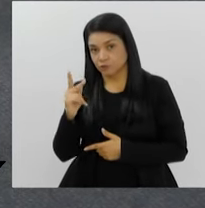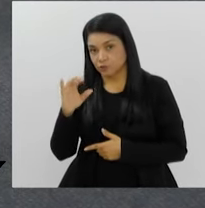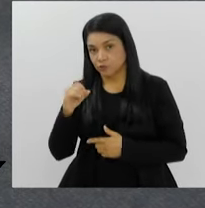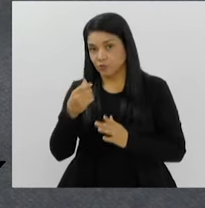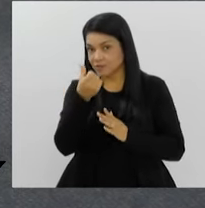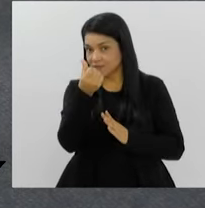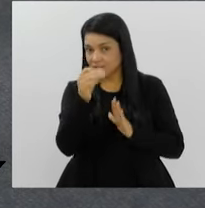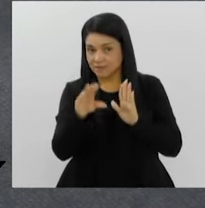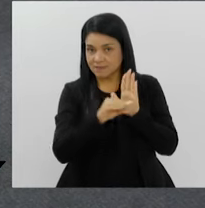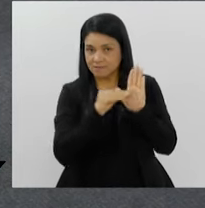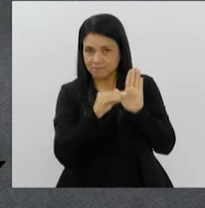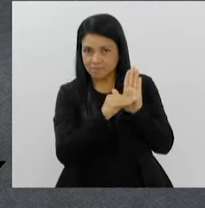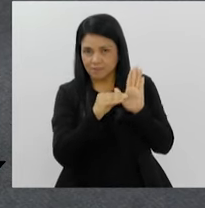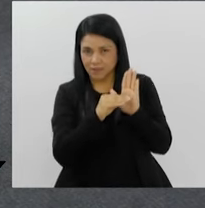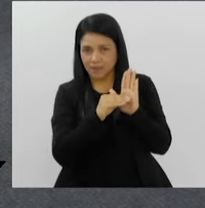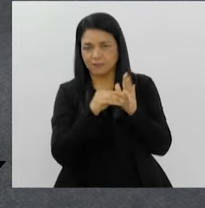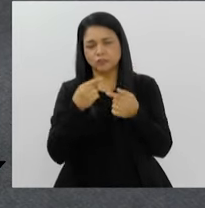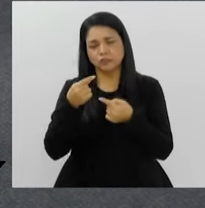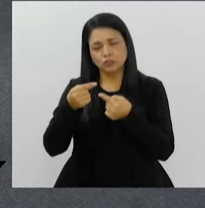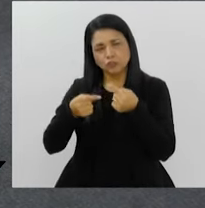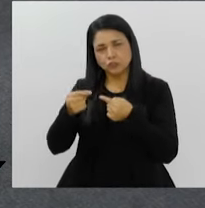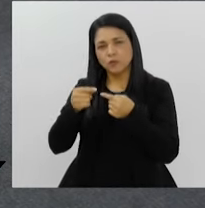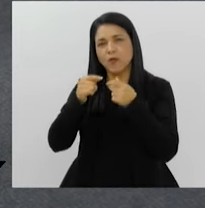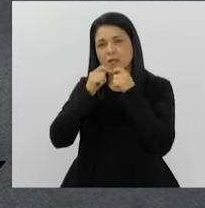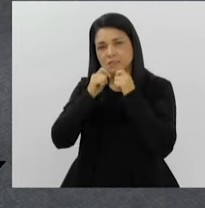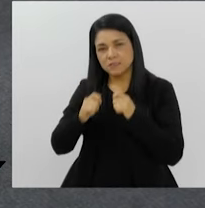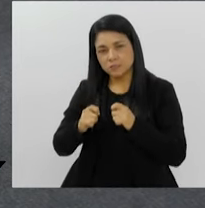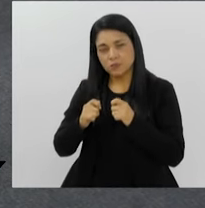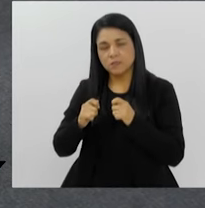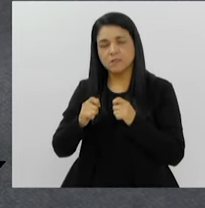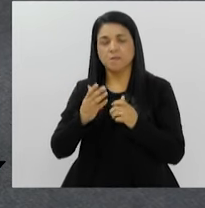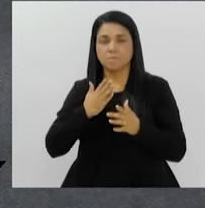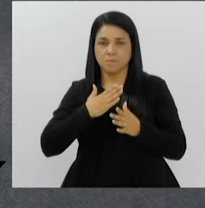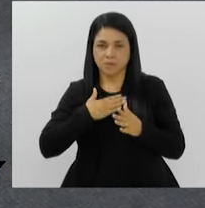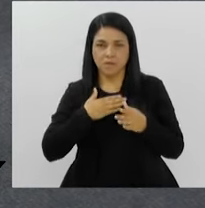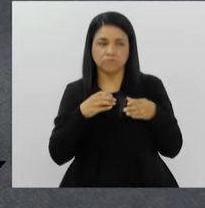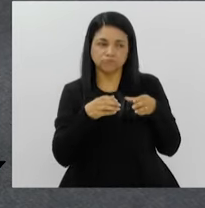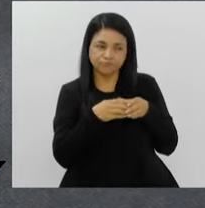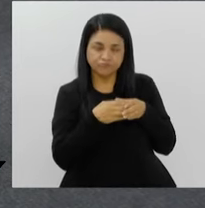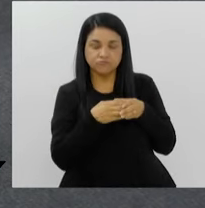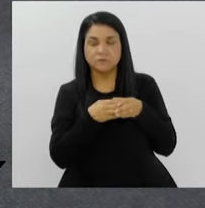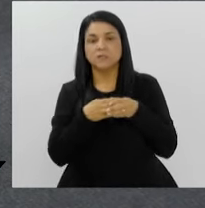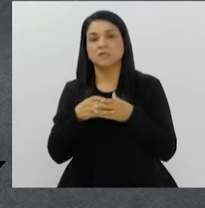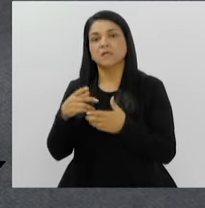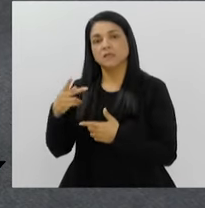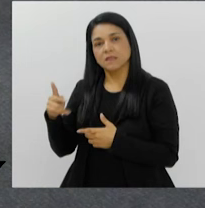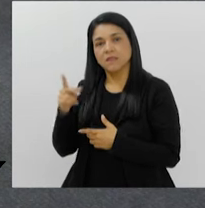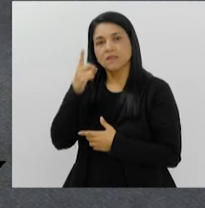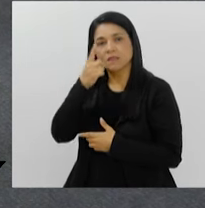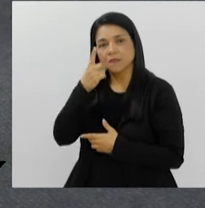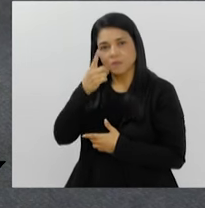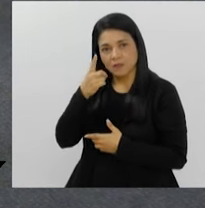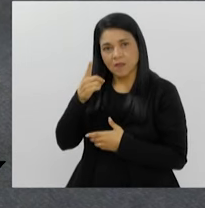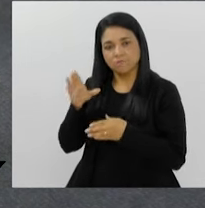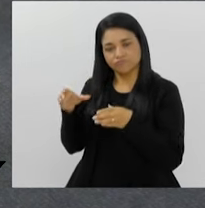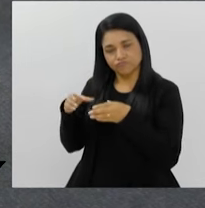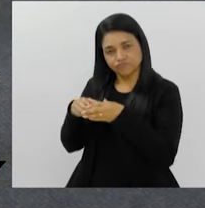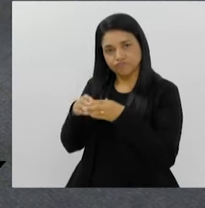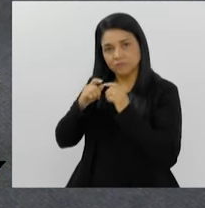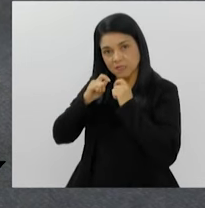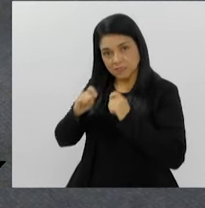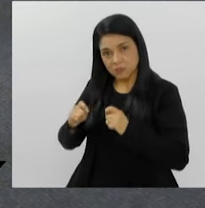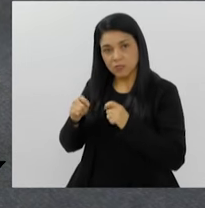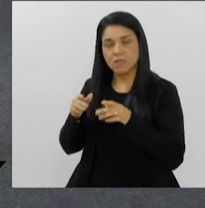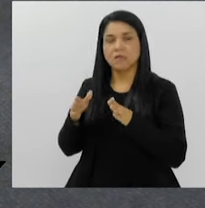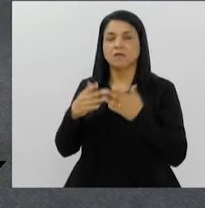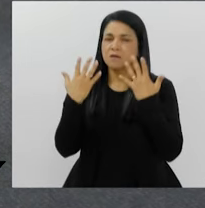discussão com a nossa assessoria, a assessoria dele. Também queria parabenizar aqui a nossa companheira Milena, da